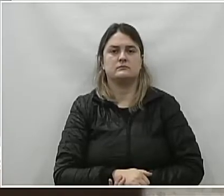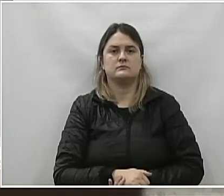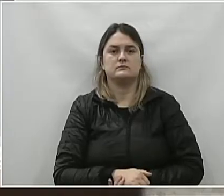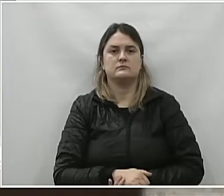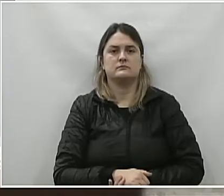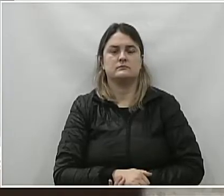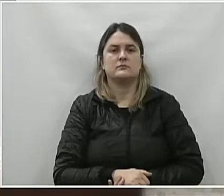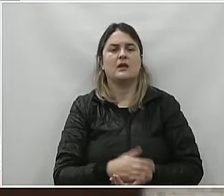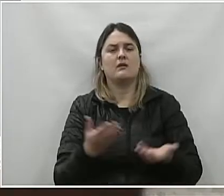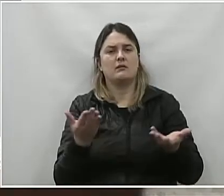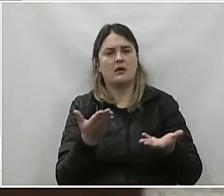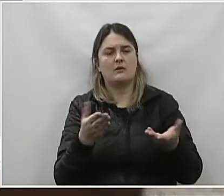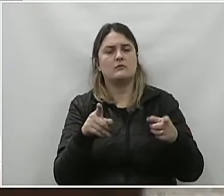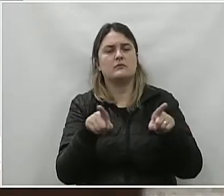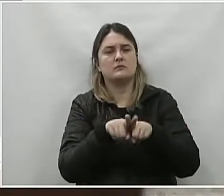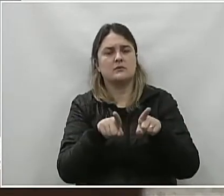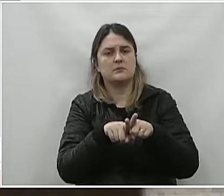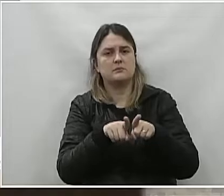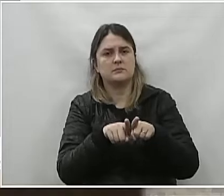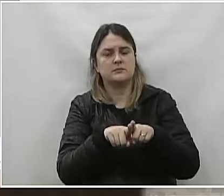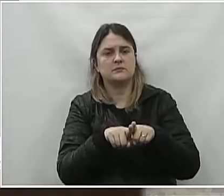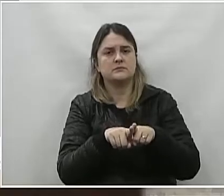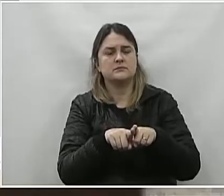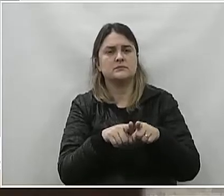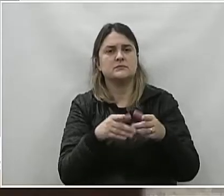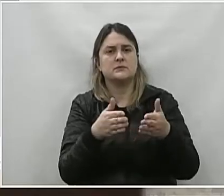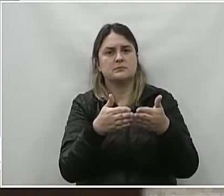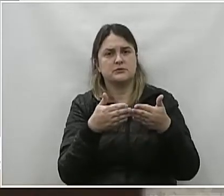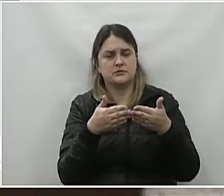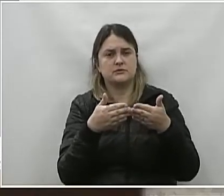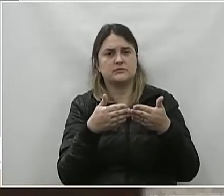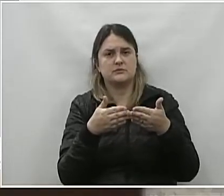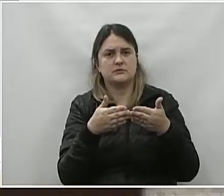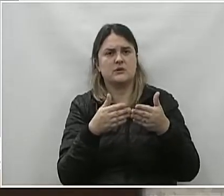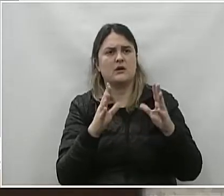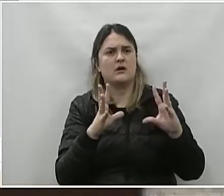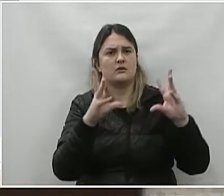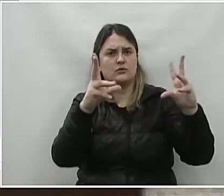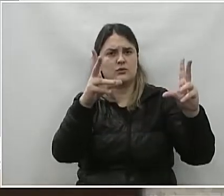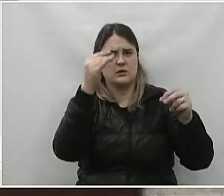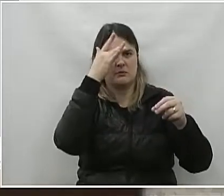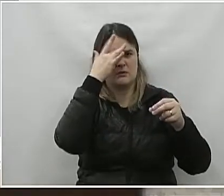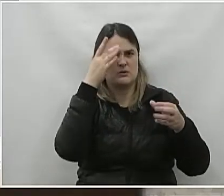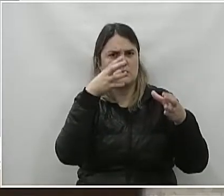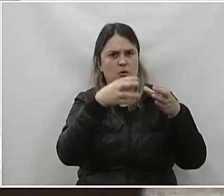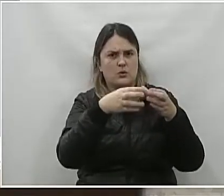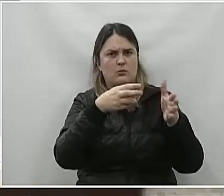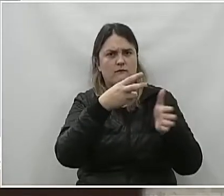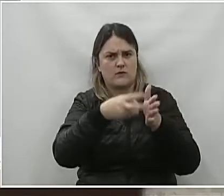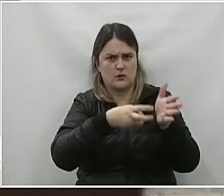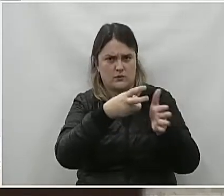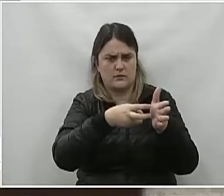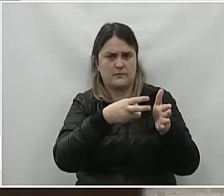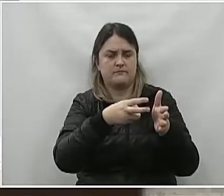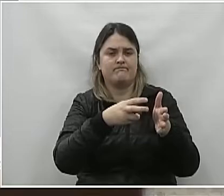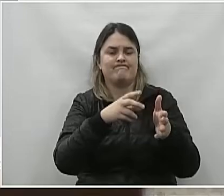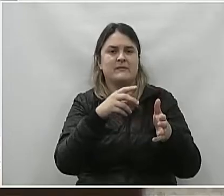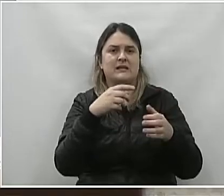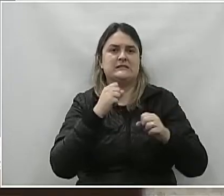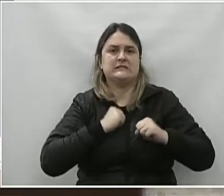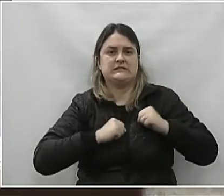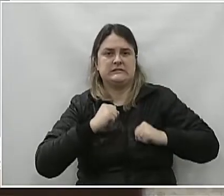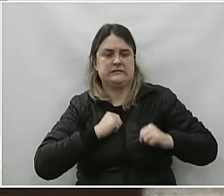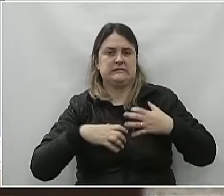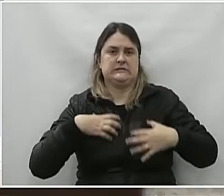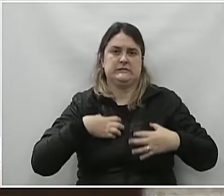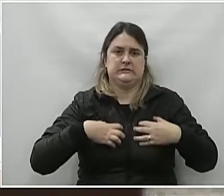hoje. Gostaria também de me dirigir a todos os ferroviários aqui presentes e estão passando por